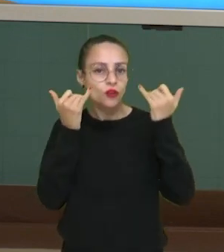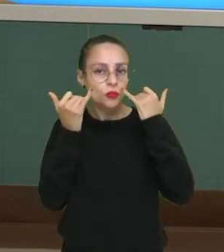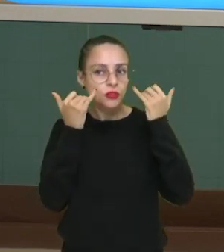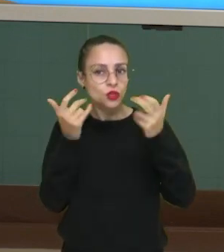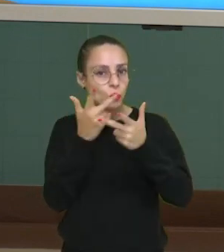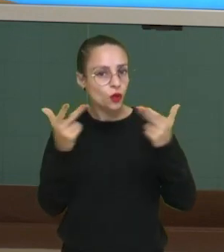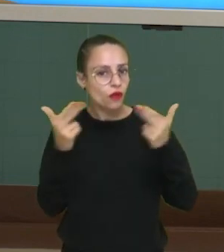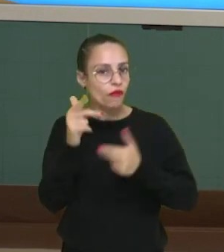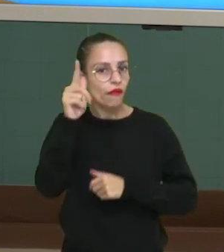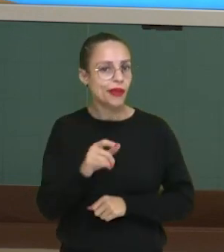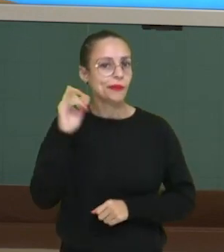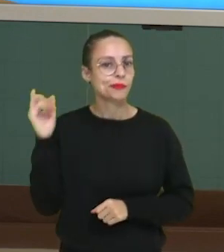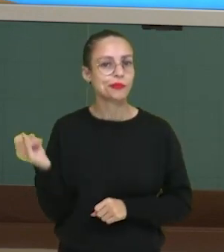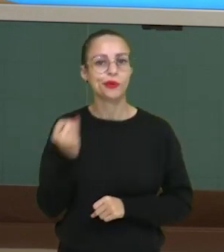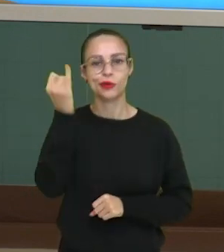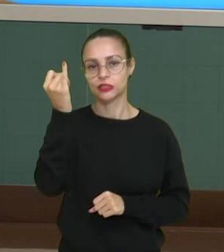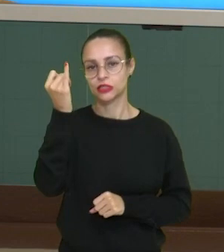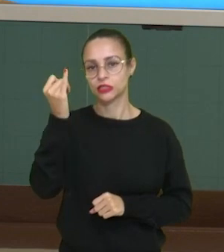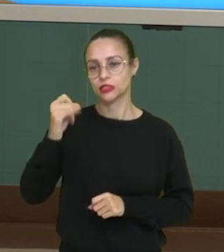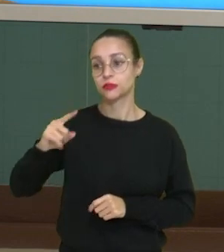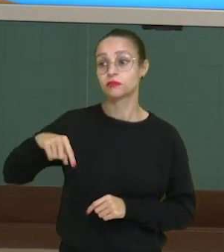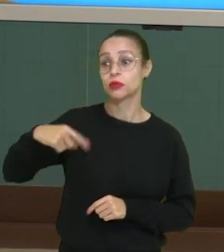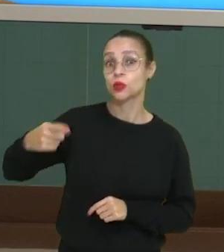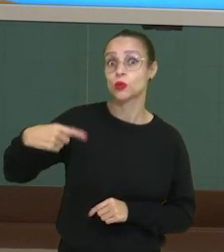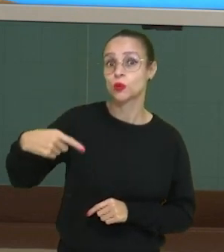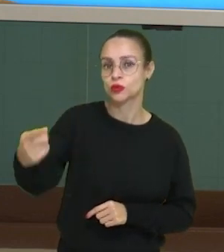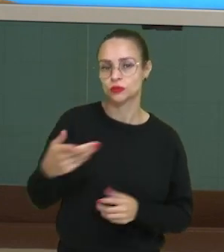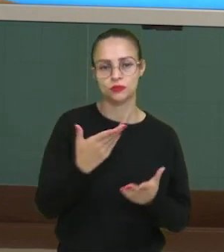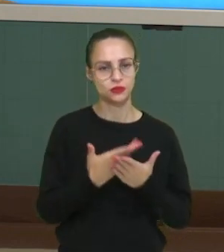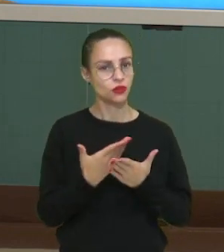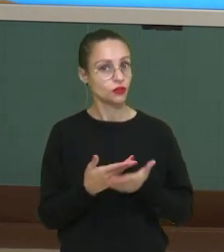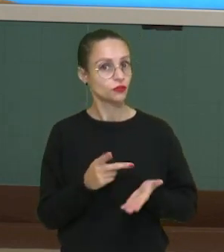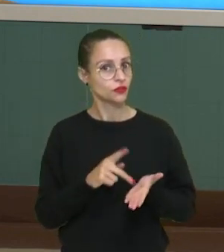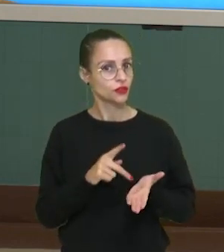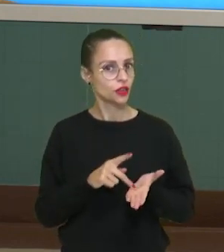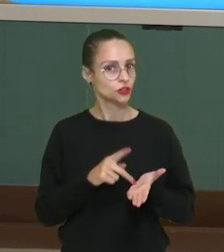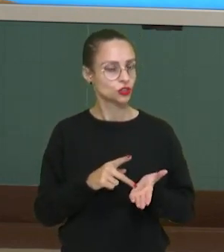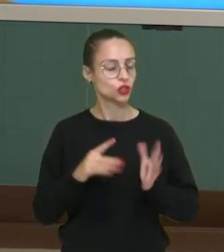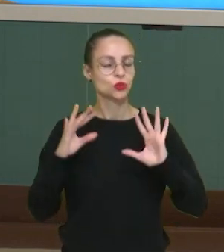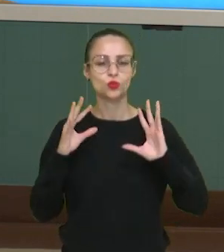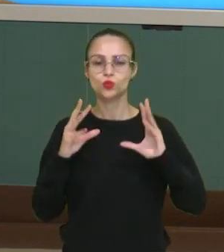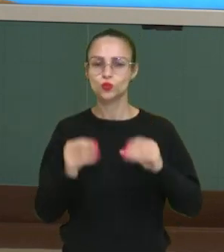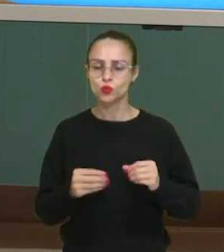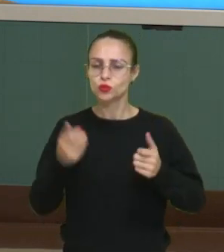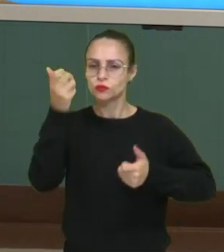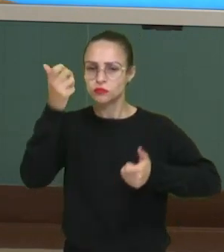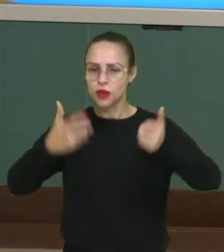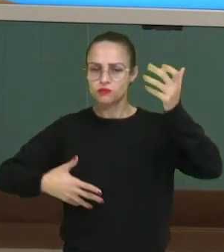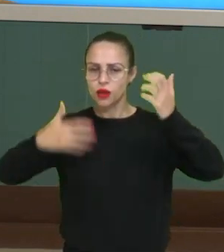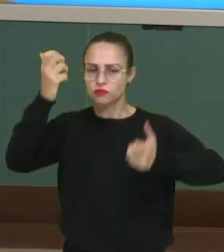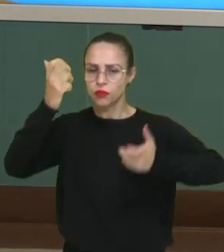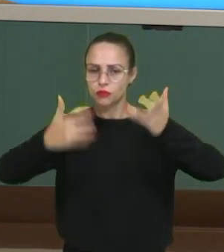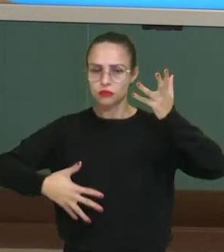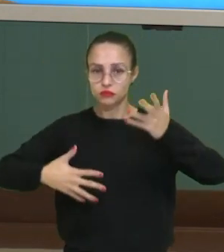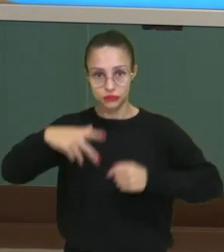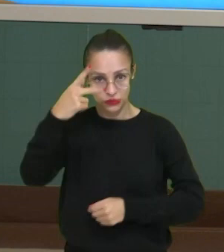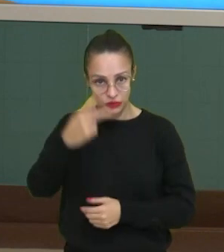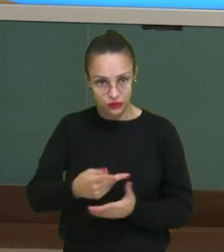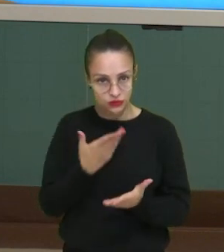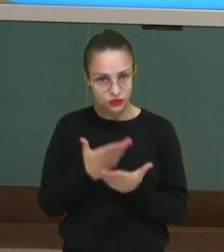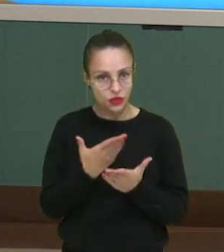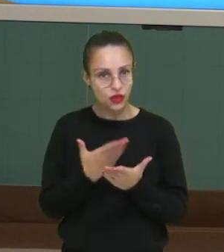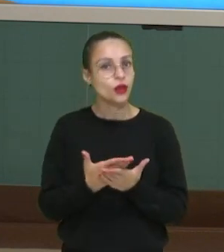muito importantes para as próximas aulas. É verdade! Tudo que nós falarmos nessa aula vai